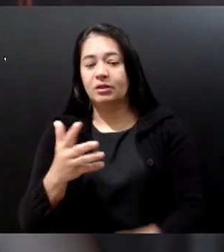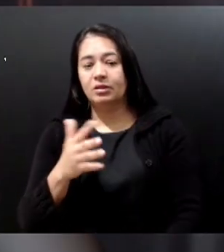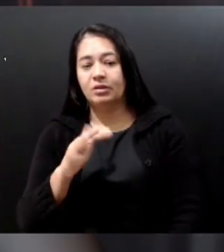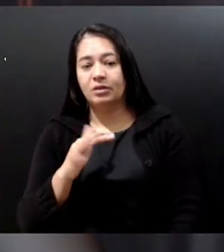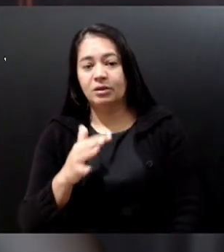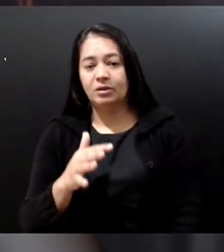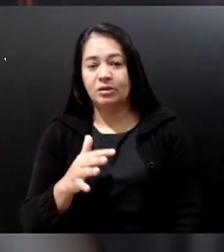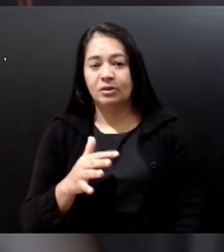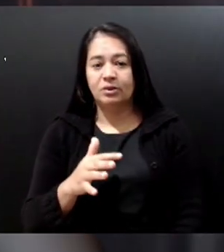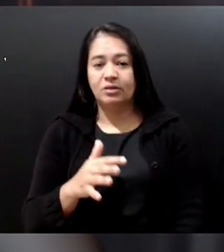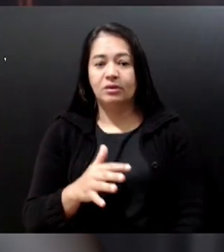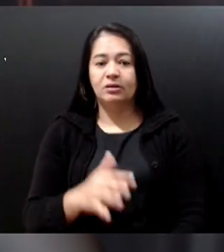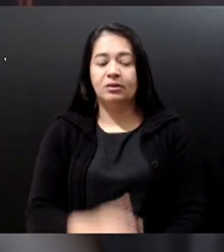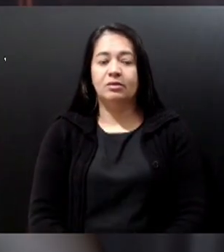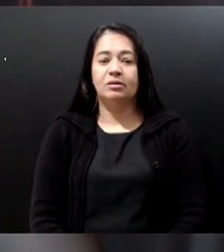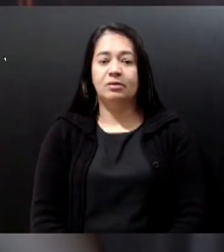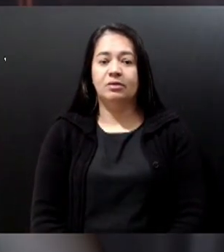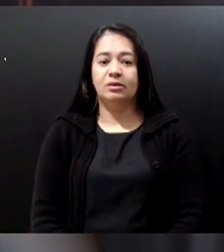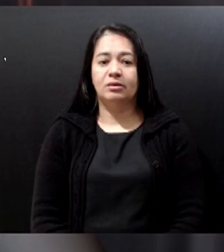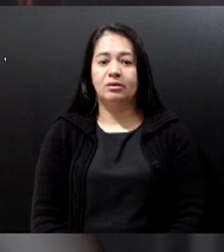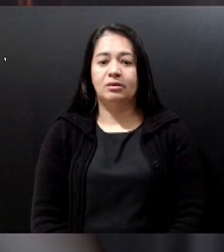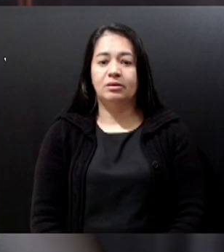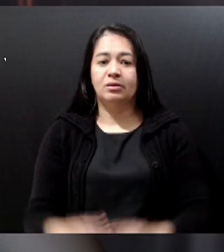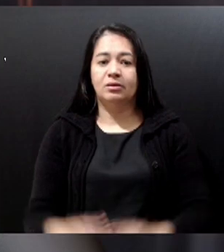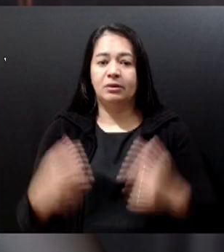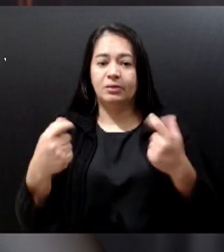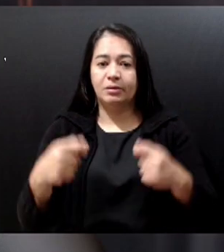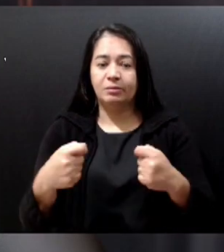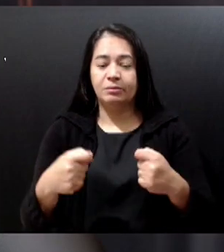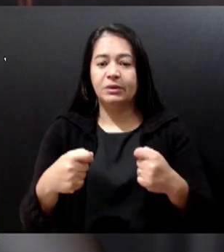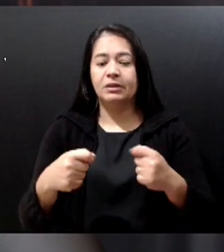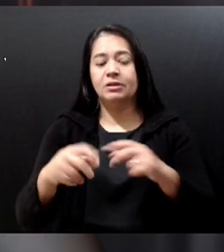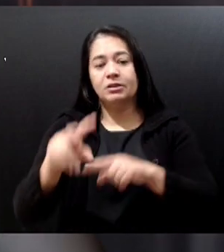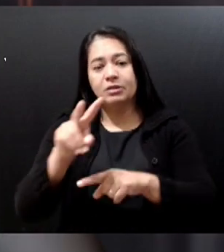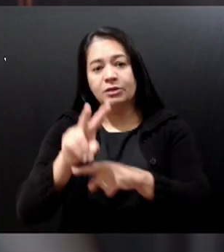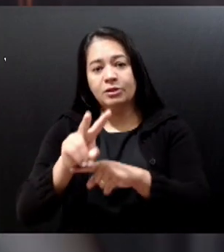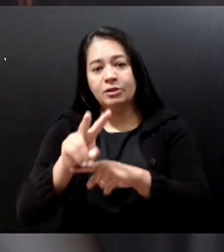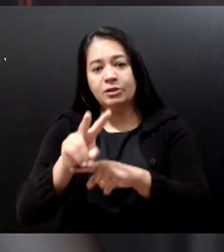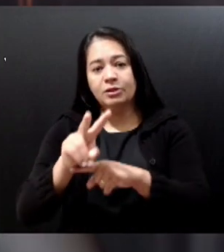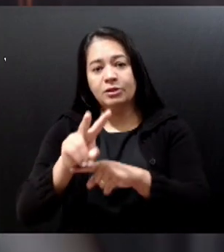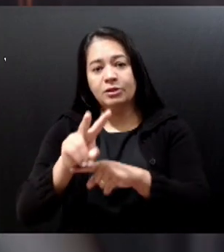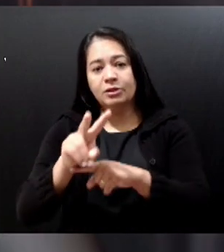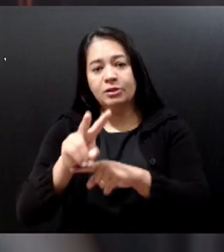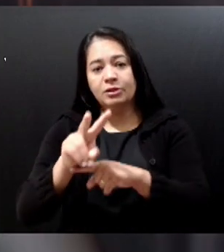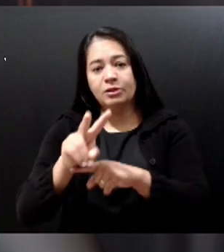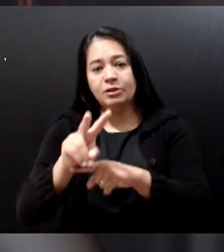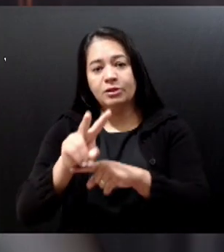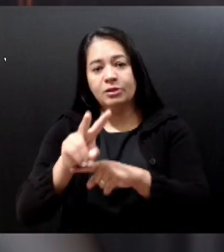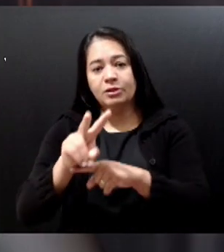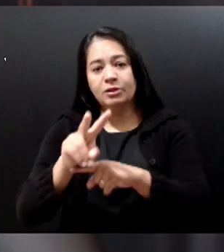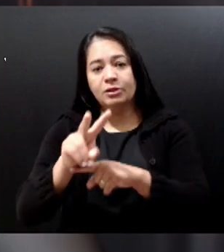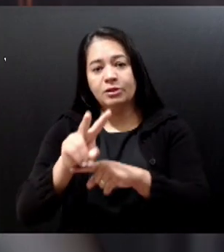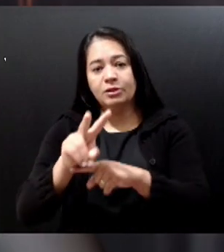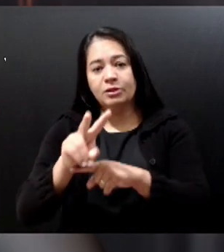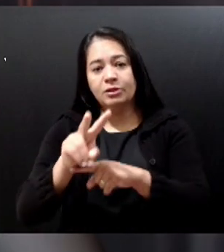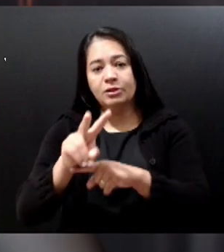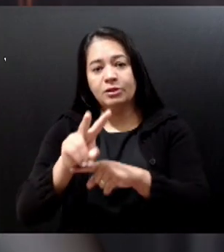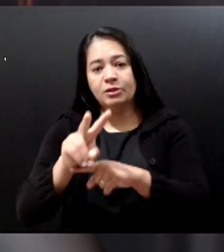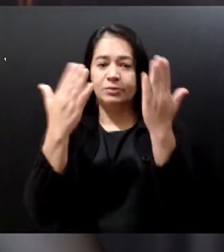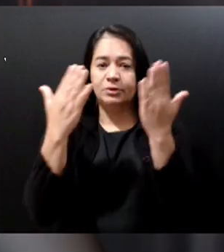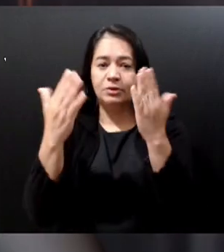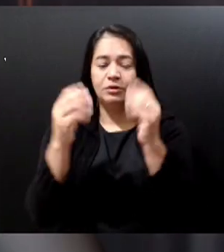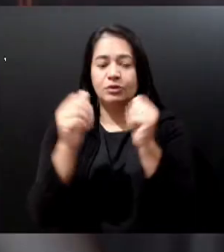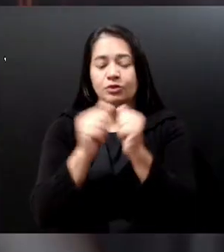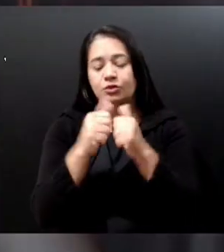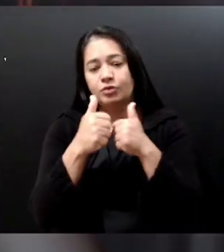de um acompanhamento, mas vão entrando pessoas que vão fazendo uma função, sempre a